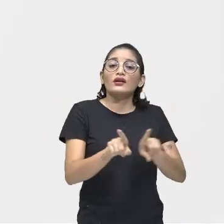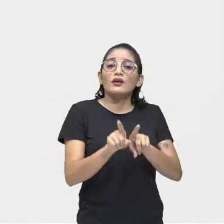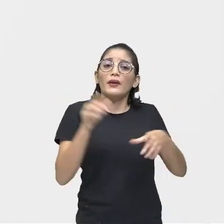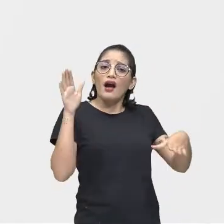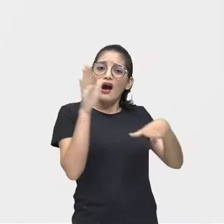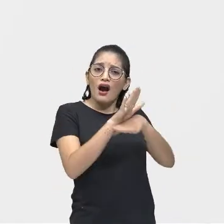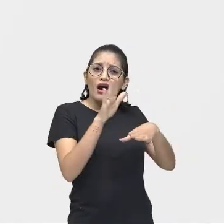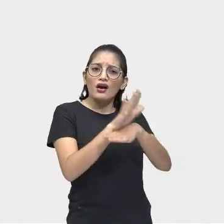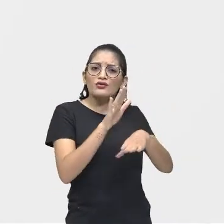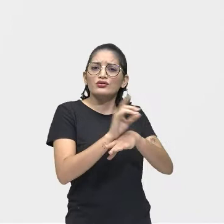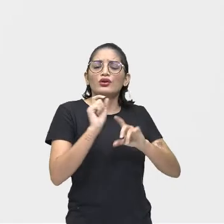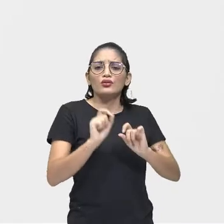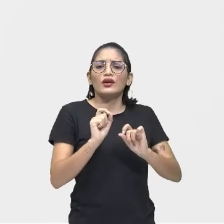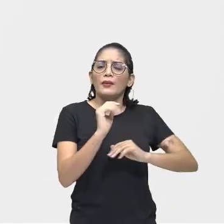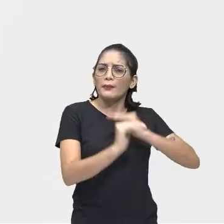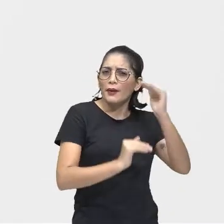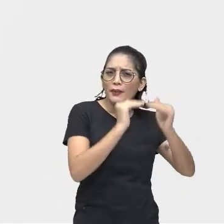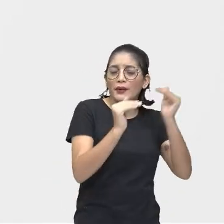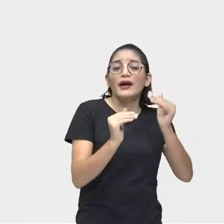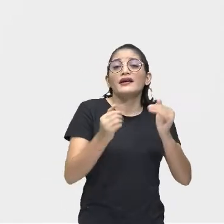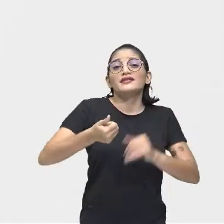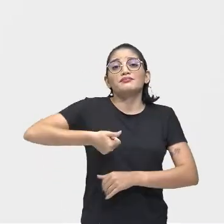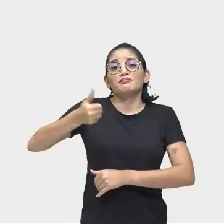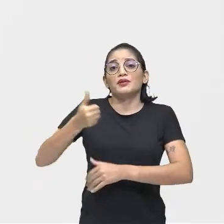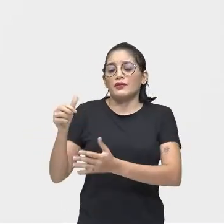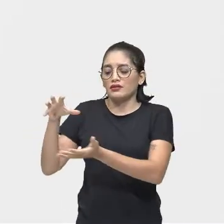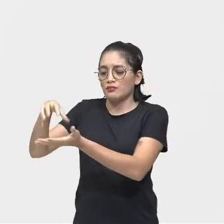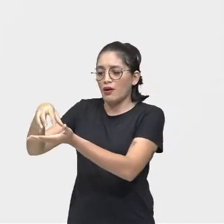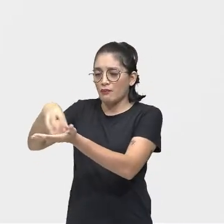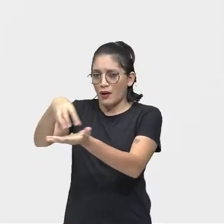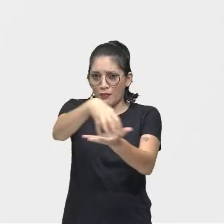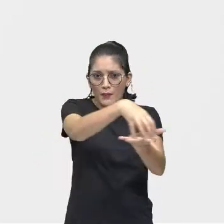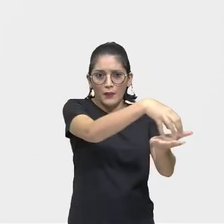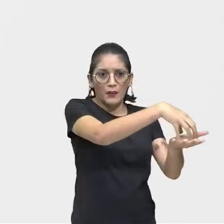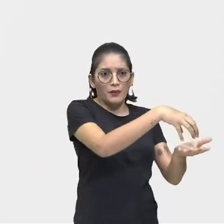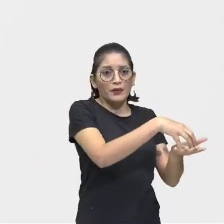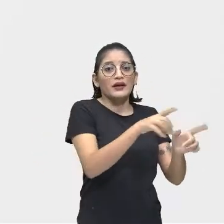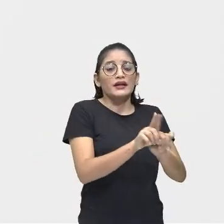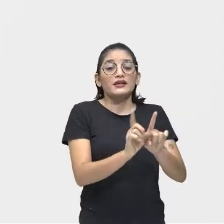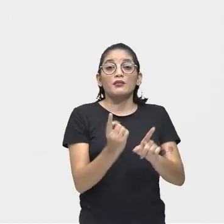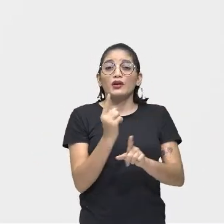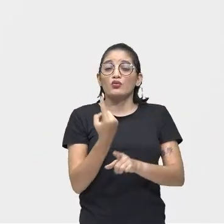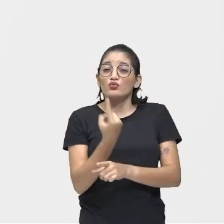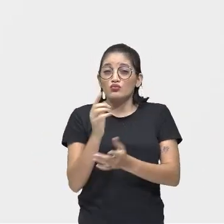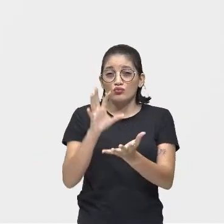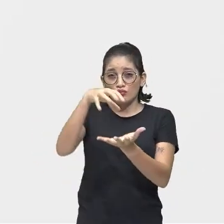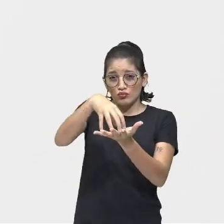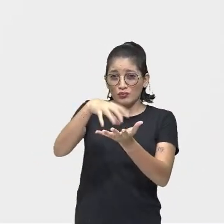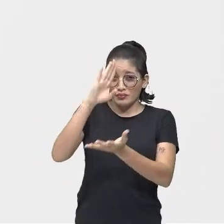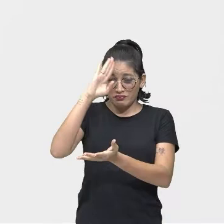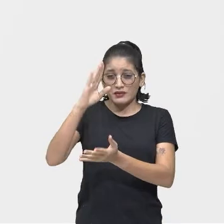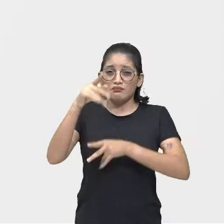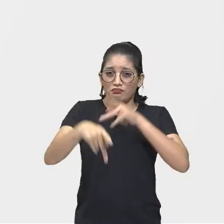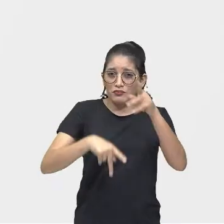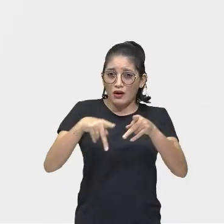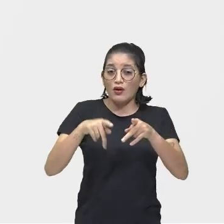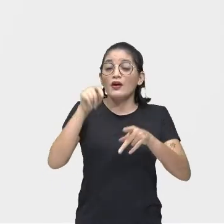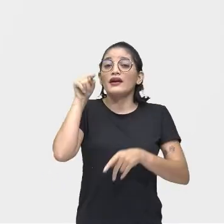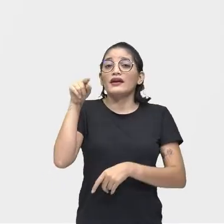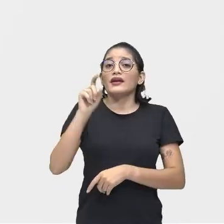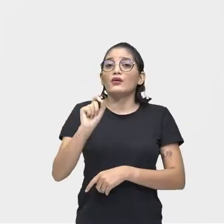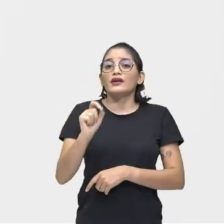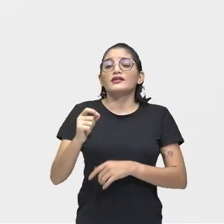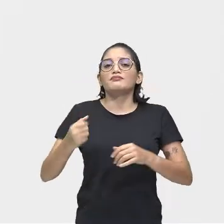formação das primeiras vilas e núcleos populacionais. Posteriormente, elas seriam as